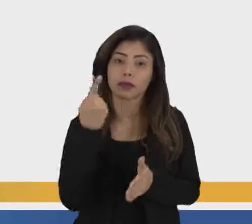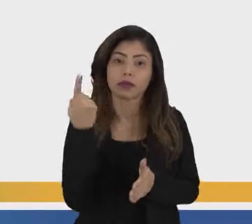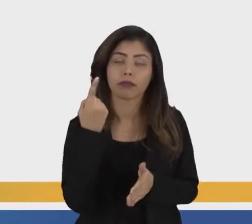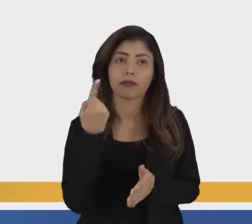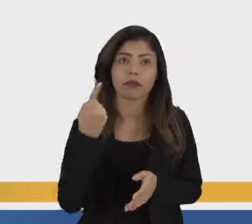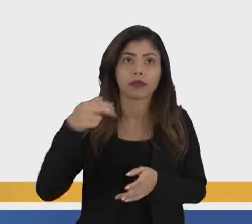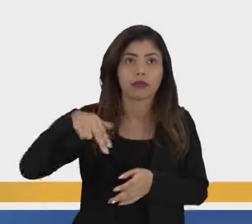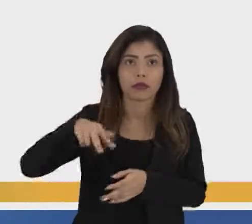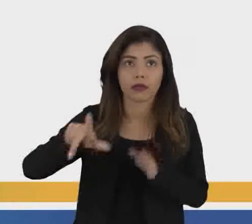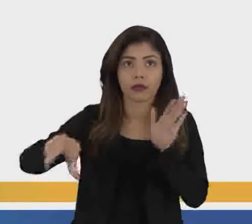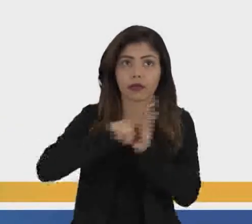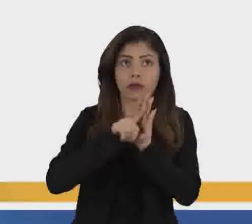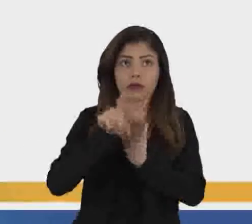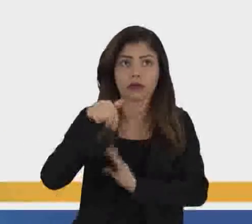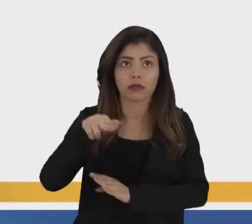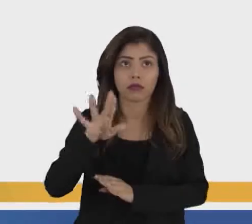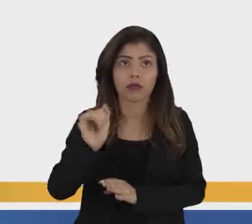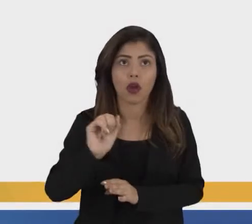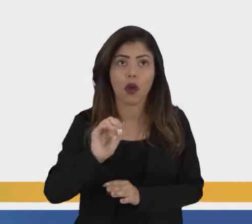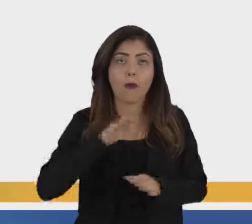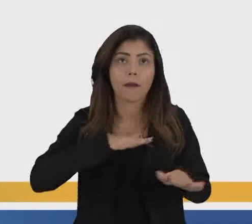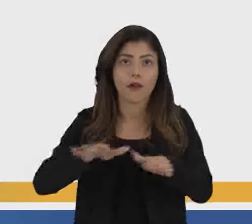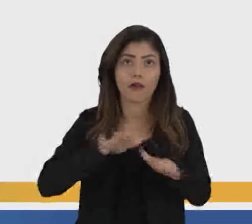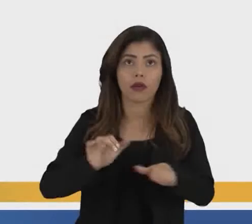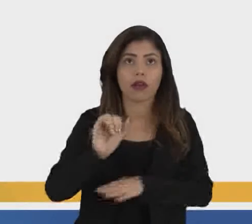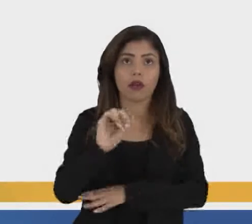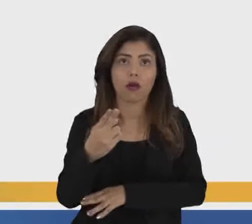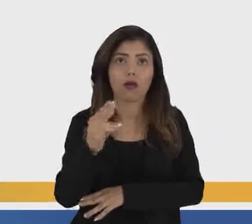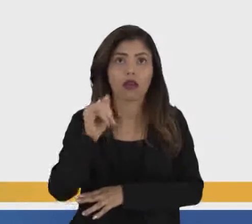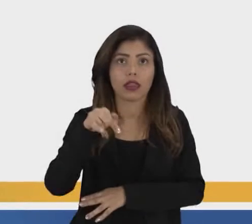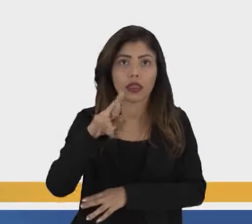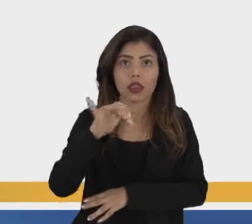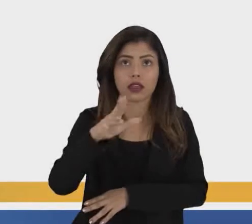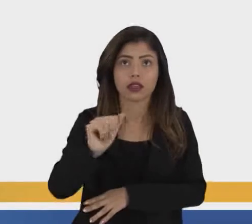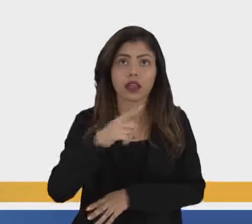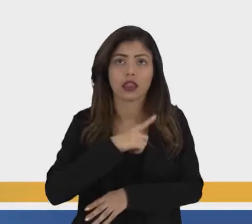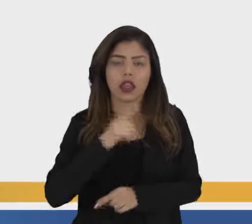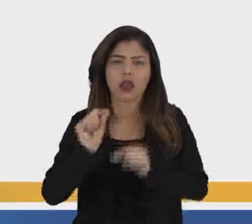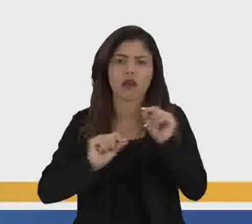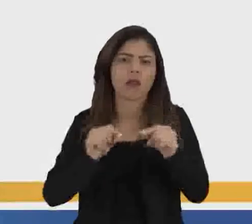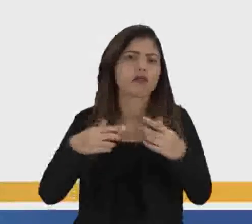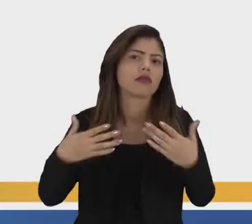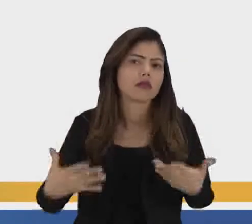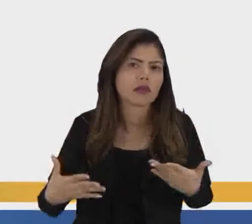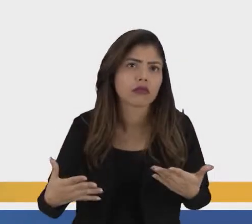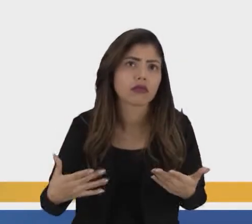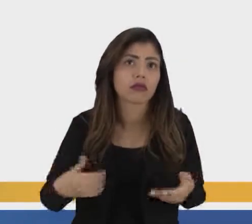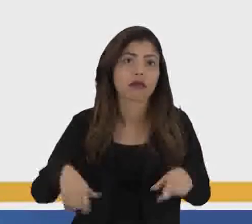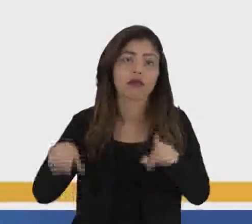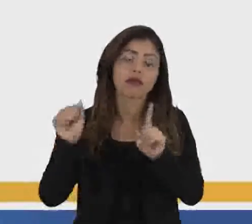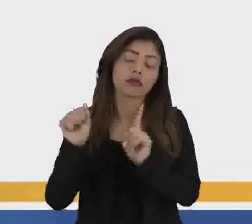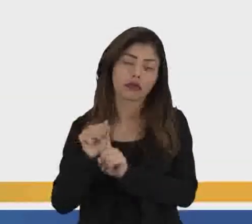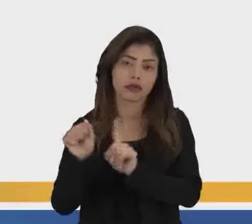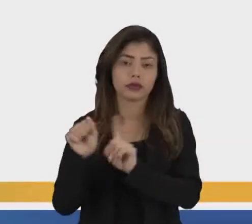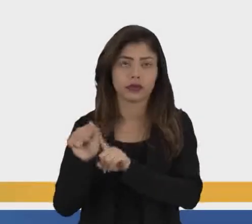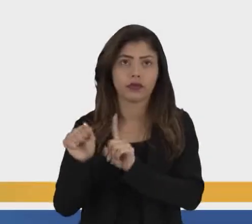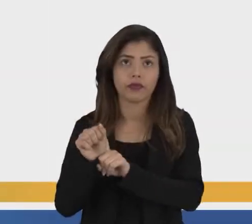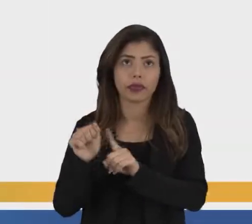movimento. A primeira lei de Newton para o movimento ou lei da inércia tem como consequência